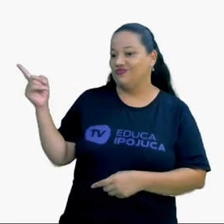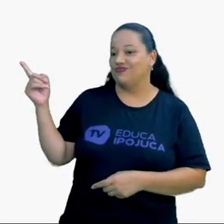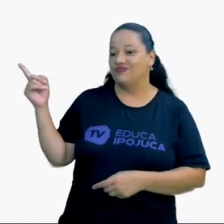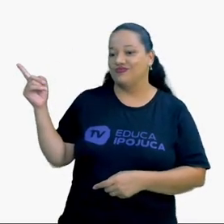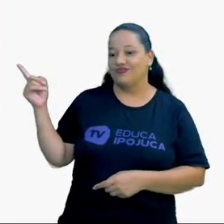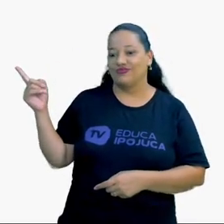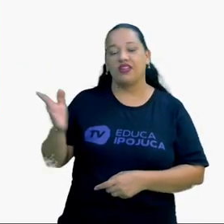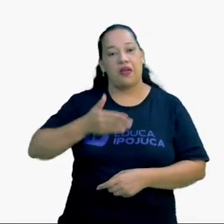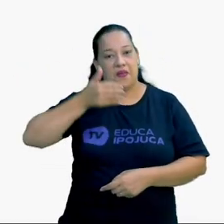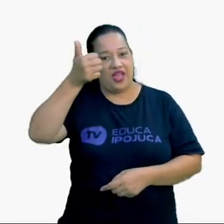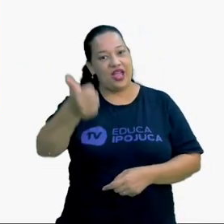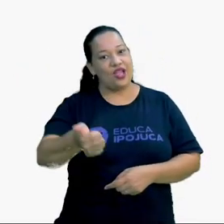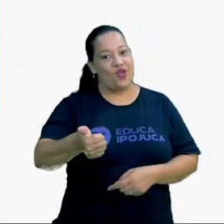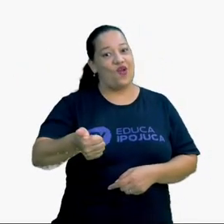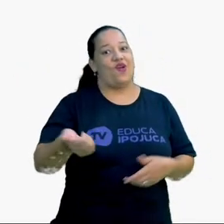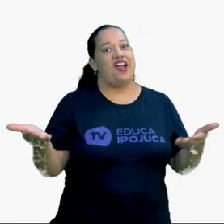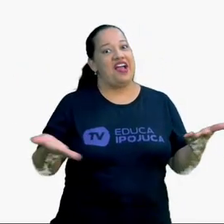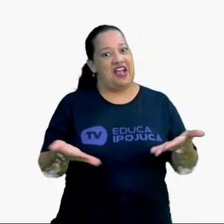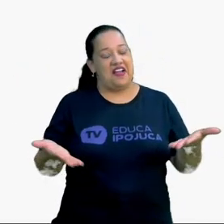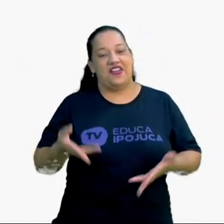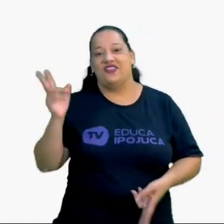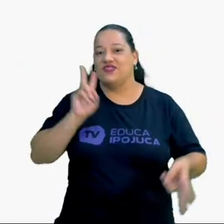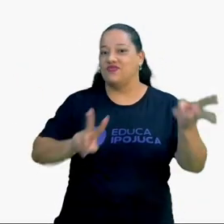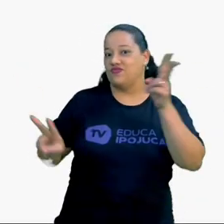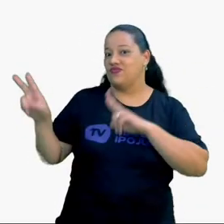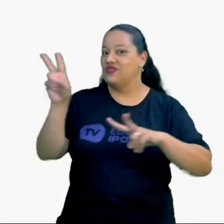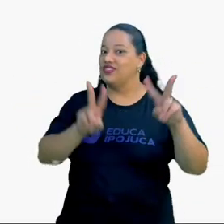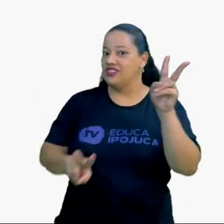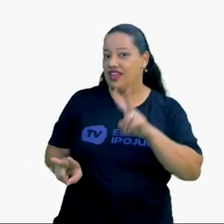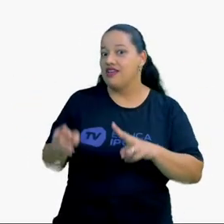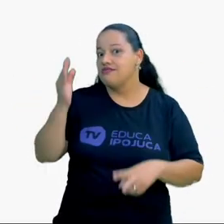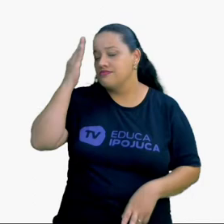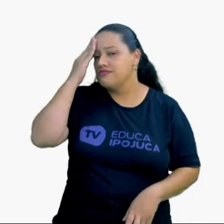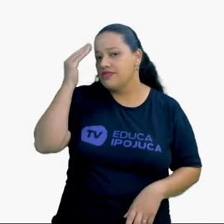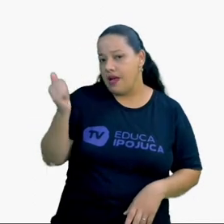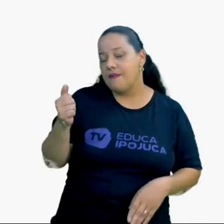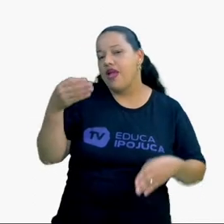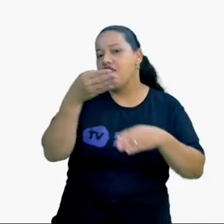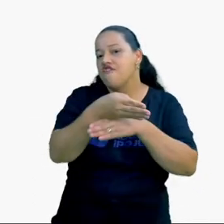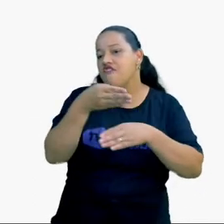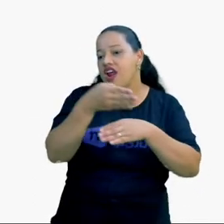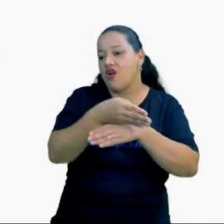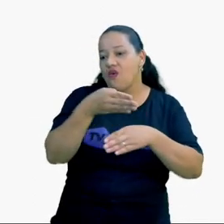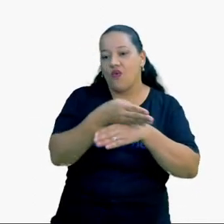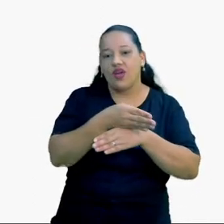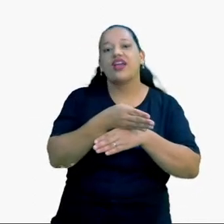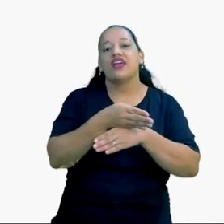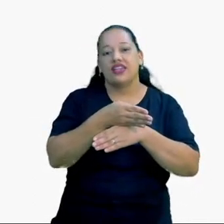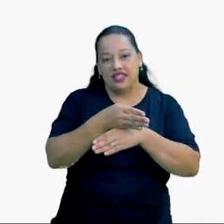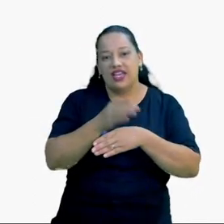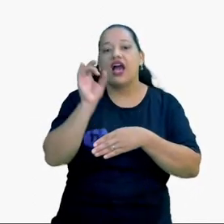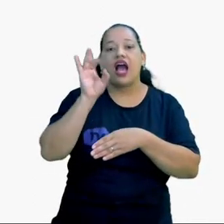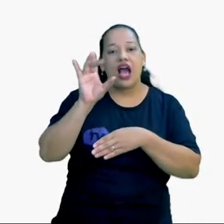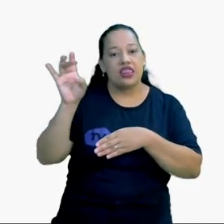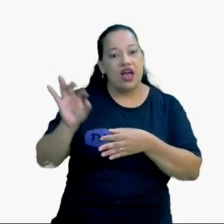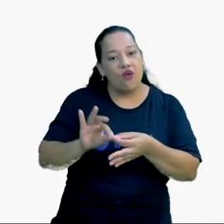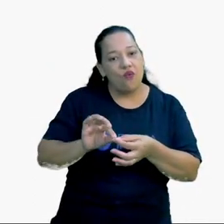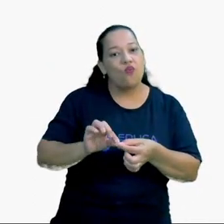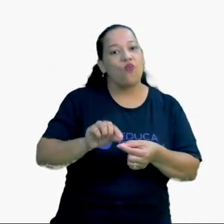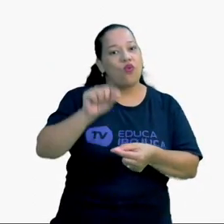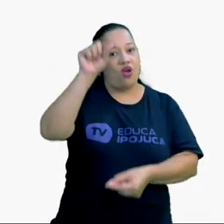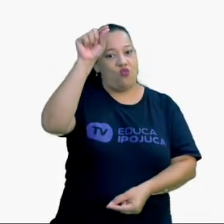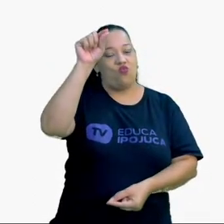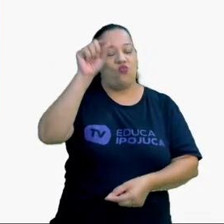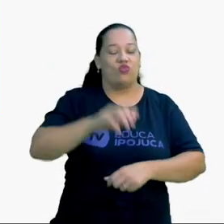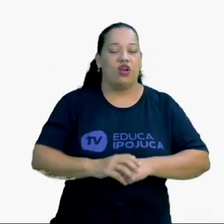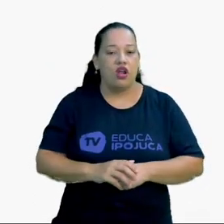melhor agora de a gente saber a quantidade ou a frequência de cada altura. E qual a altura